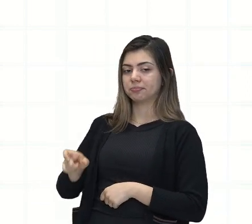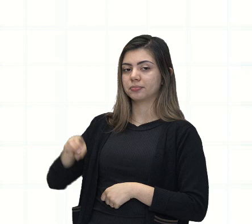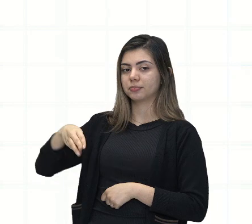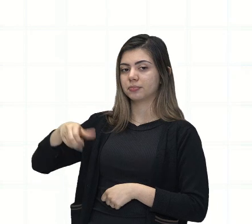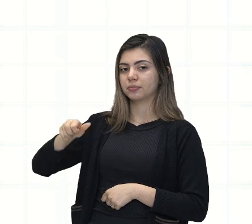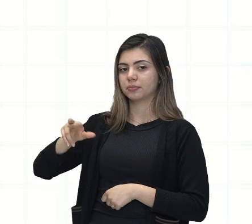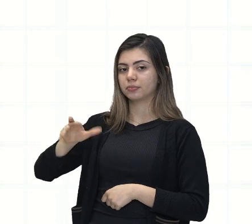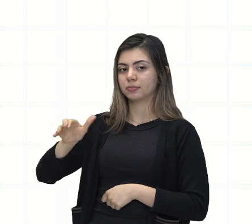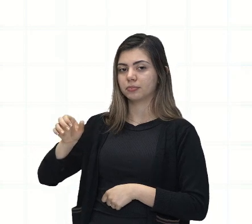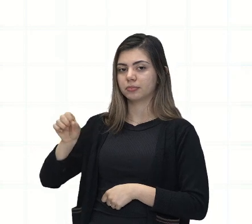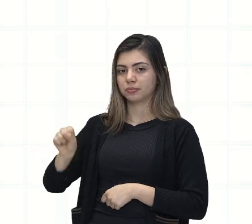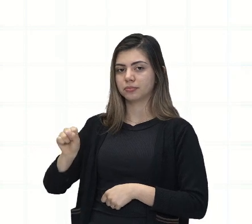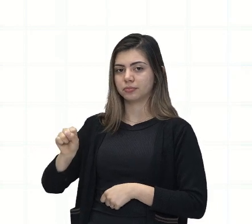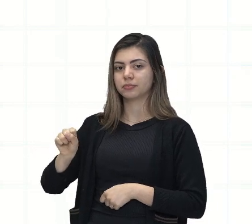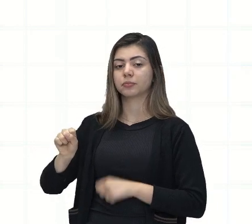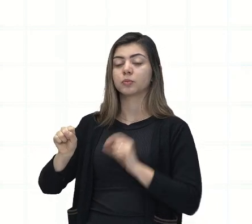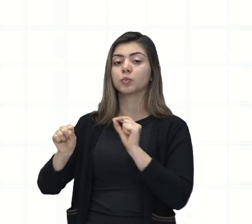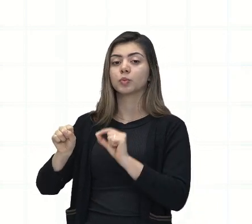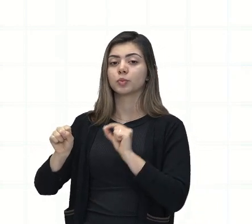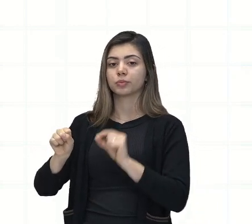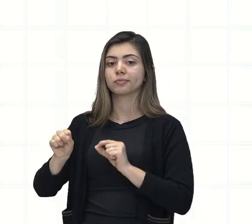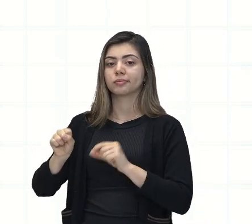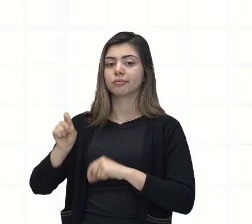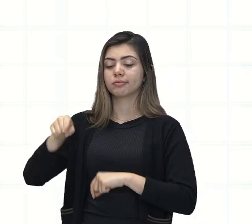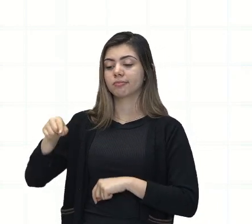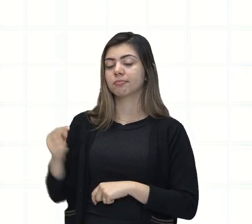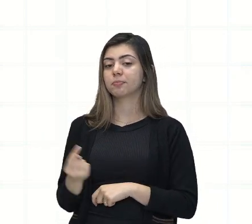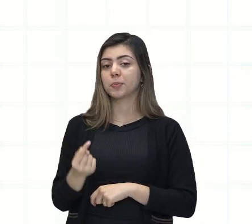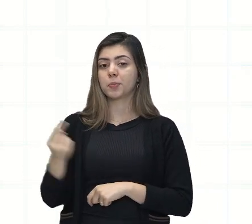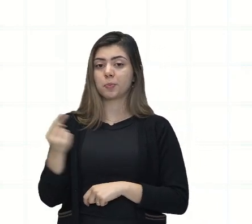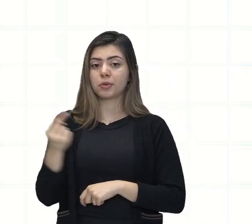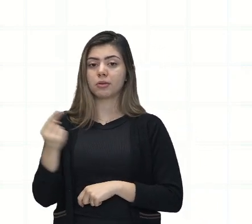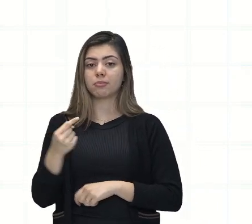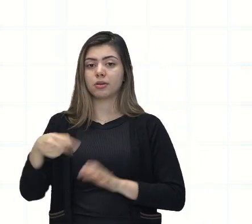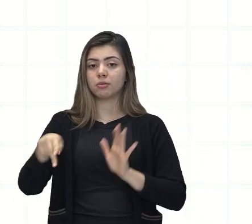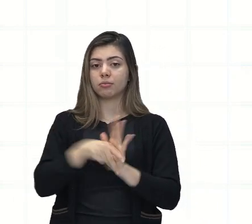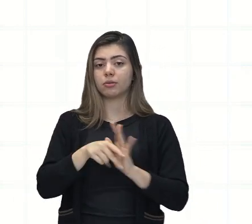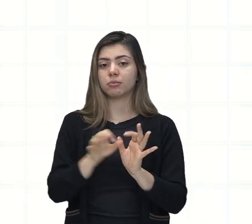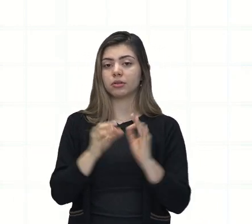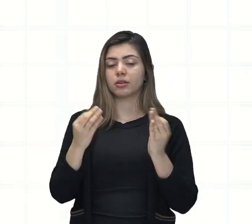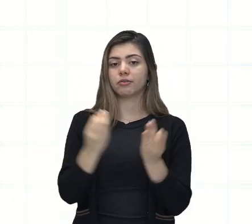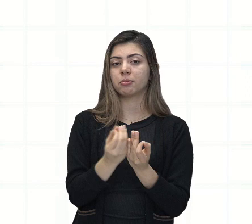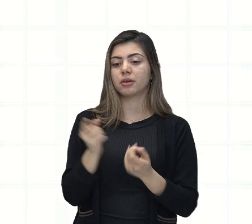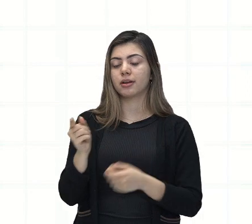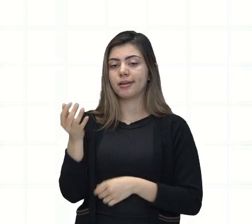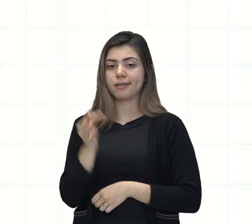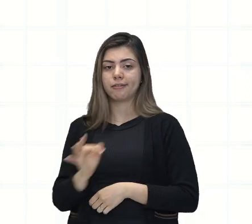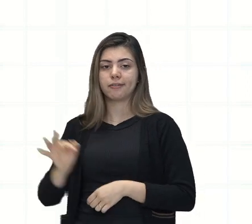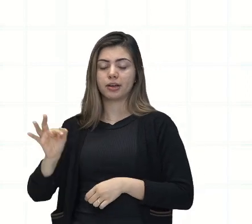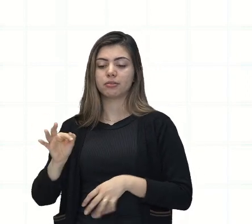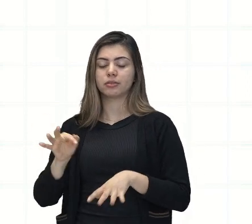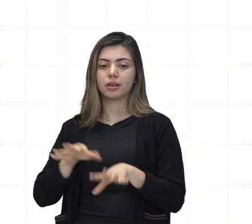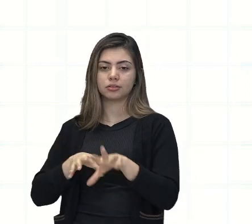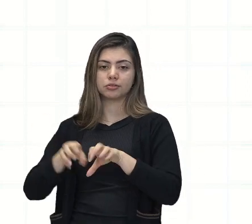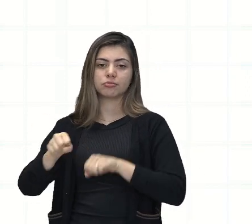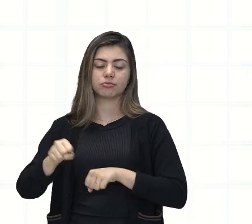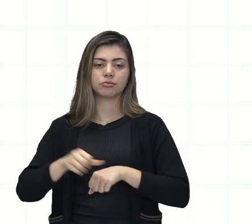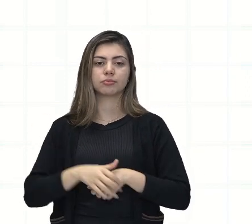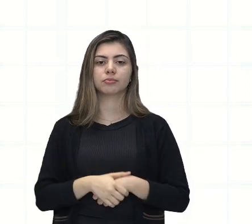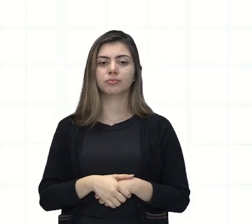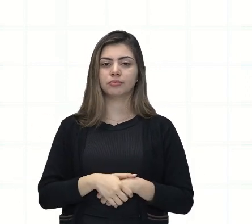é o Marcos, né, foi o primeiro da família